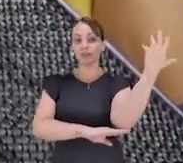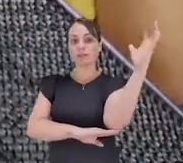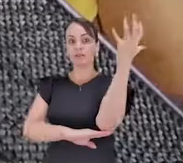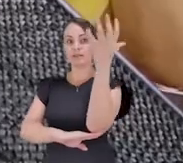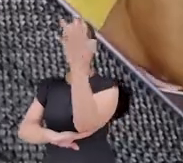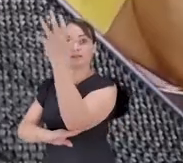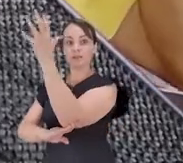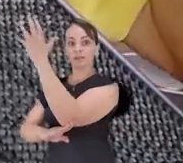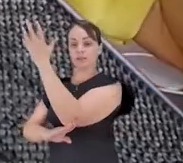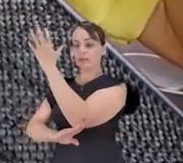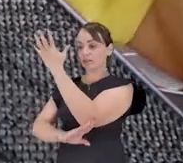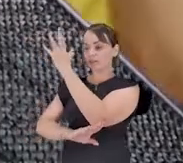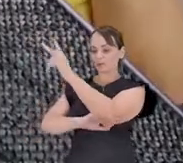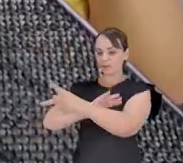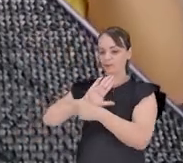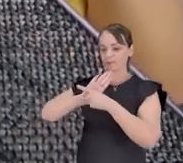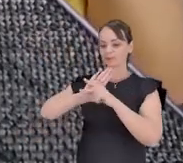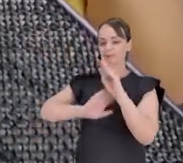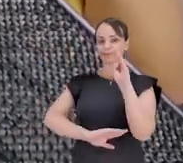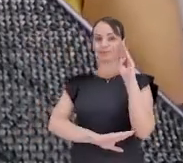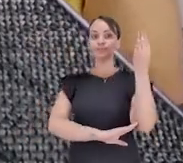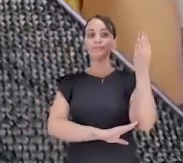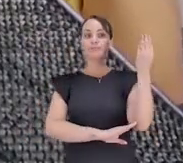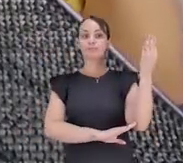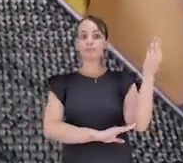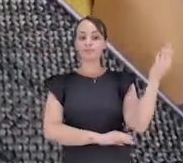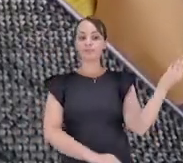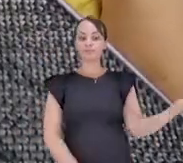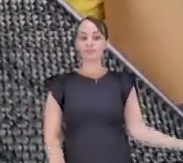Vem da mata madeira.